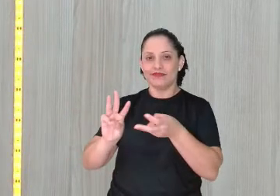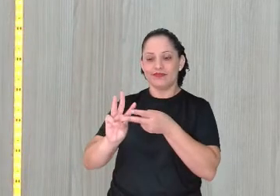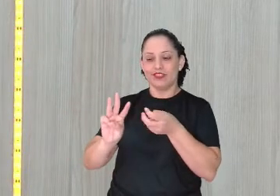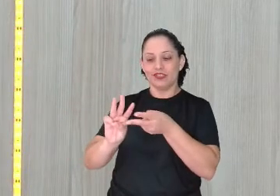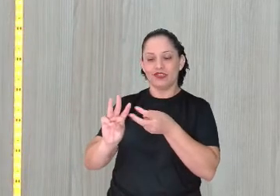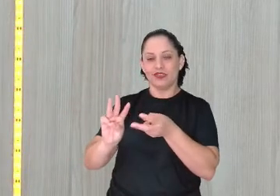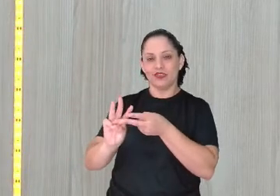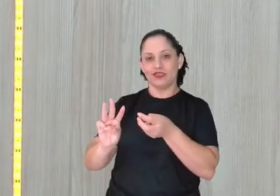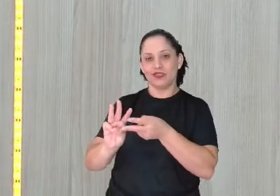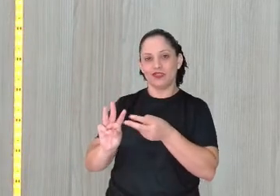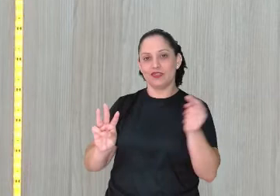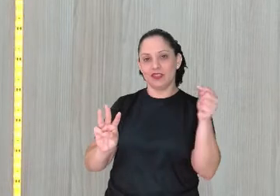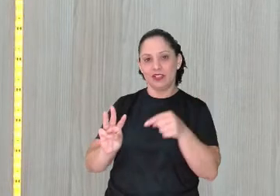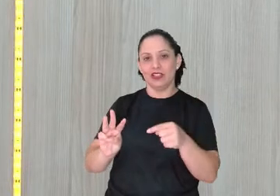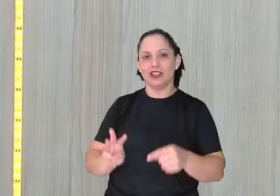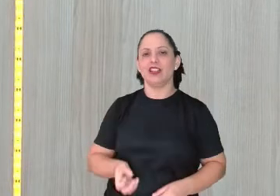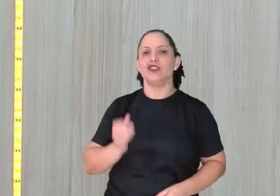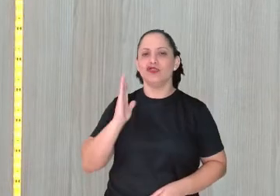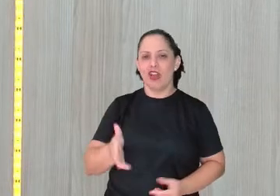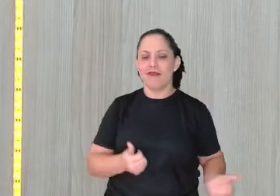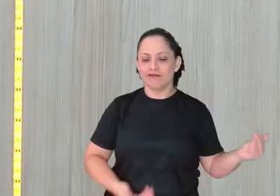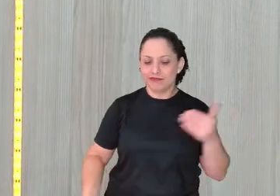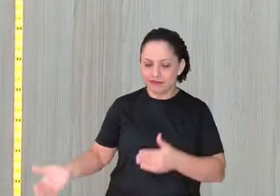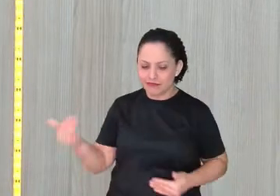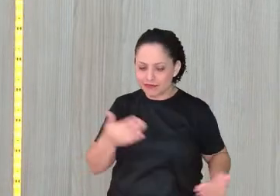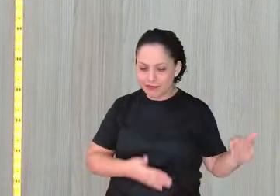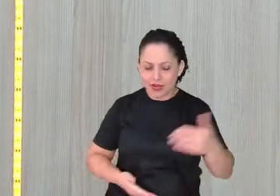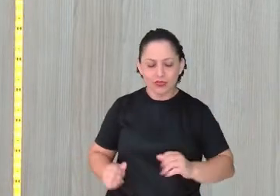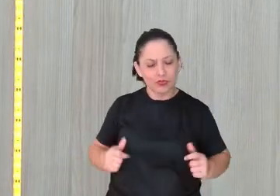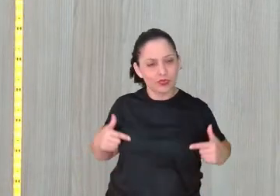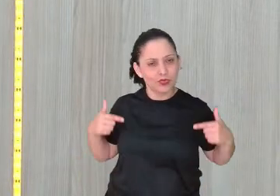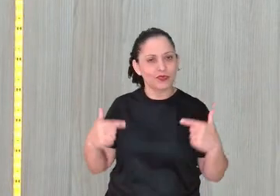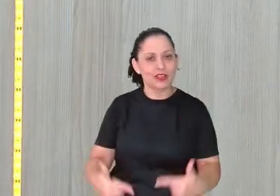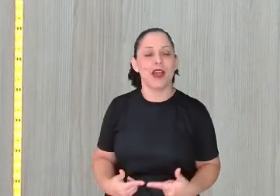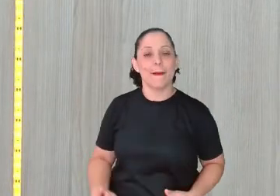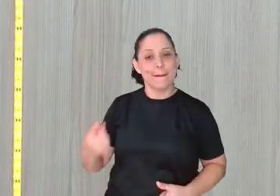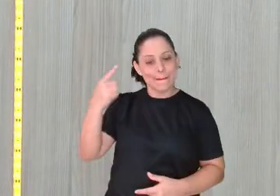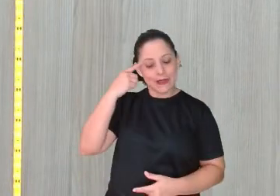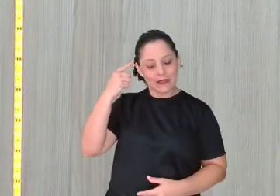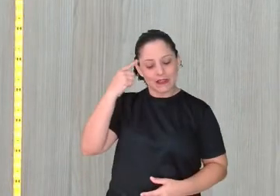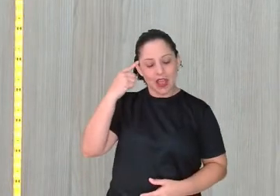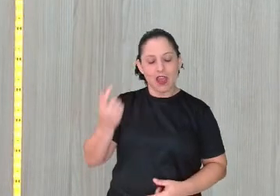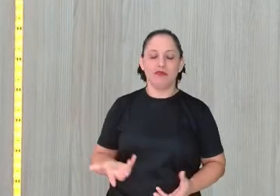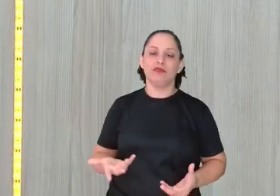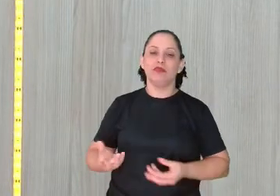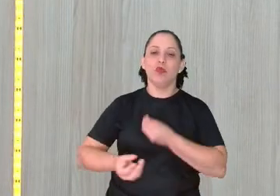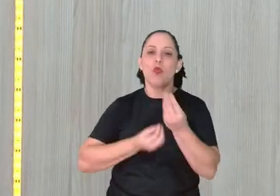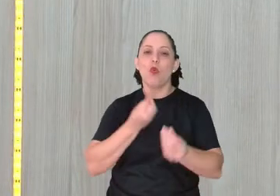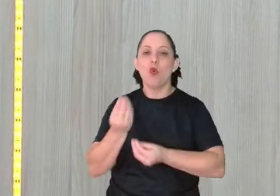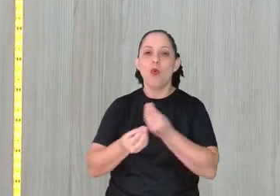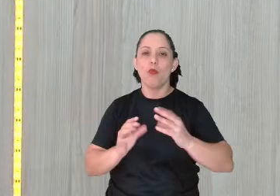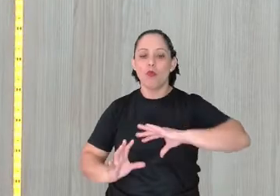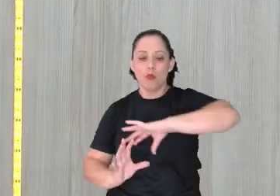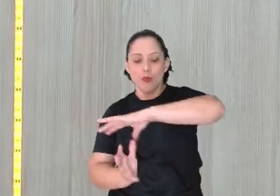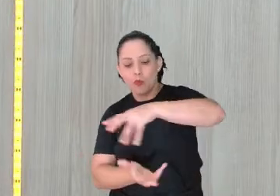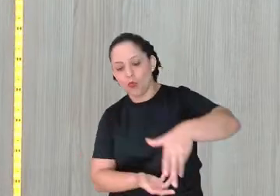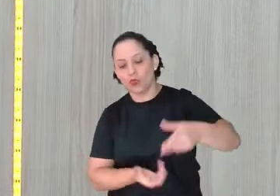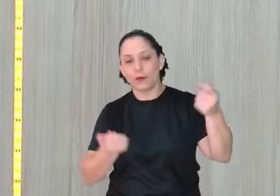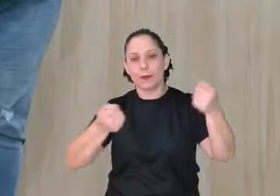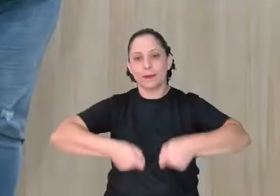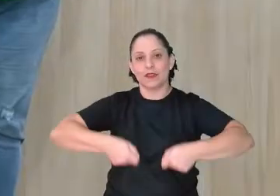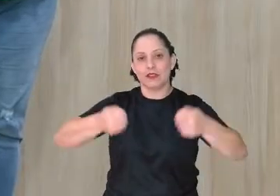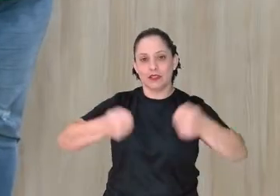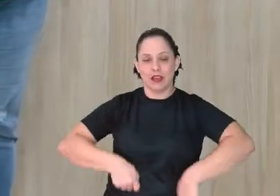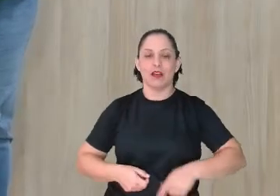exemplo, aí que vem se engajando para pensar nessa questão ambiental que é tão urgente. É. E a